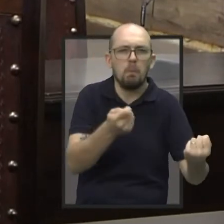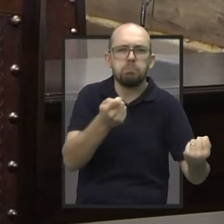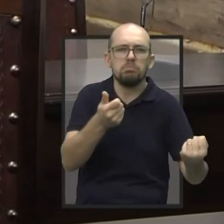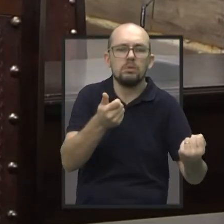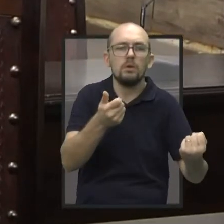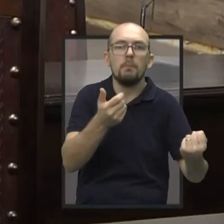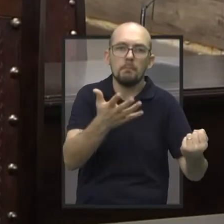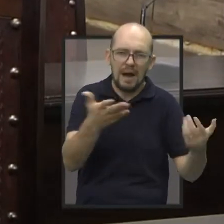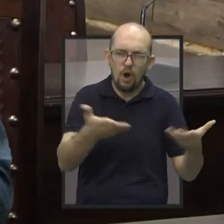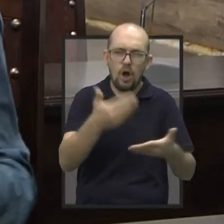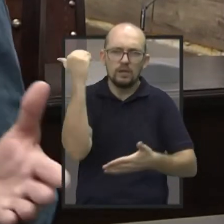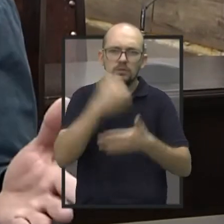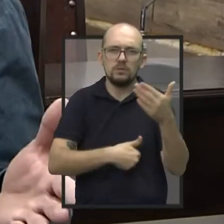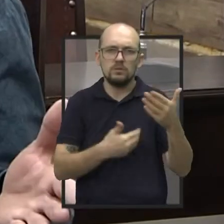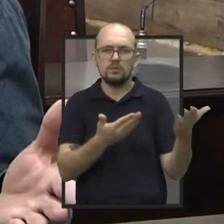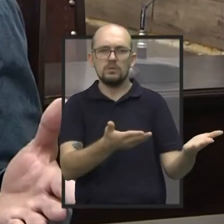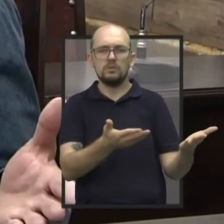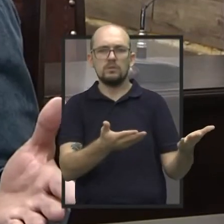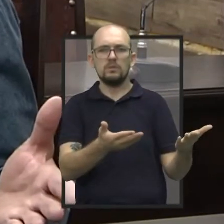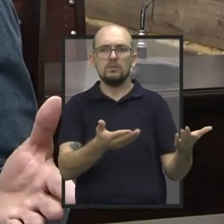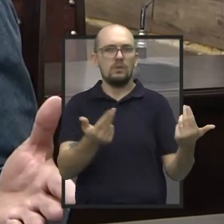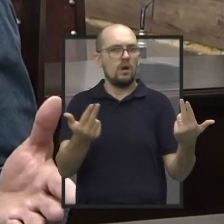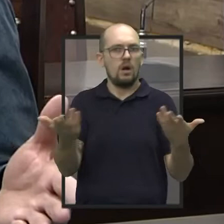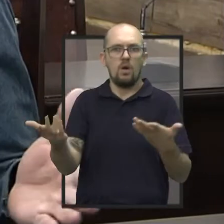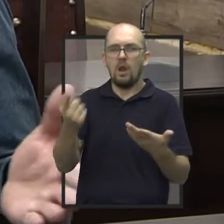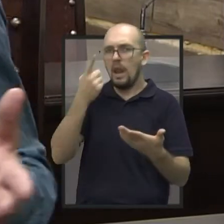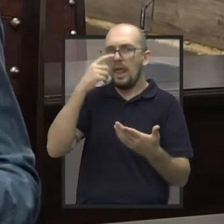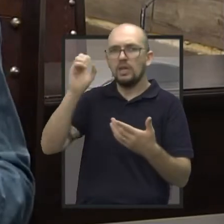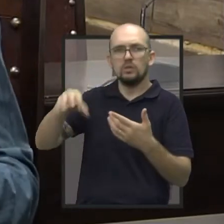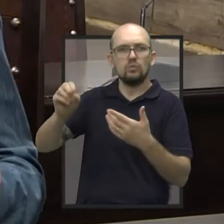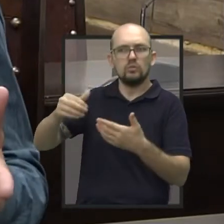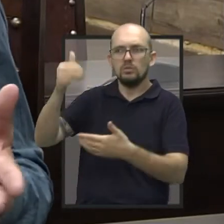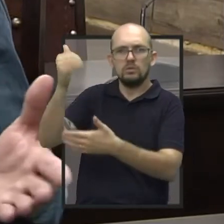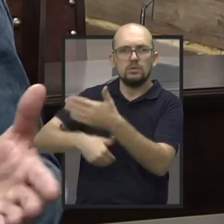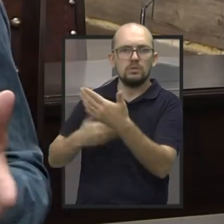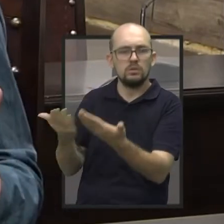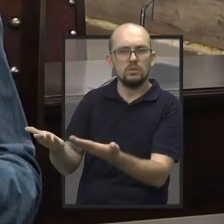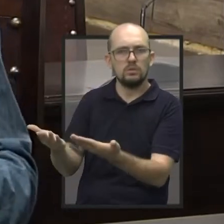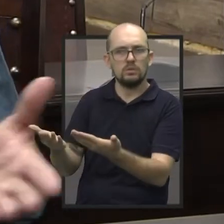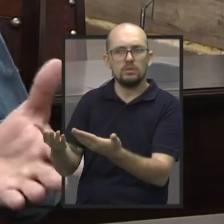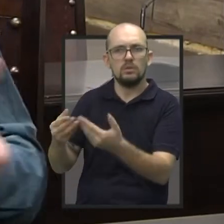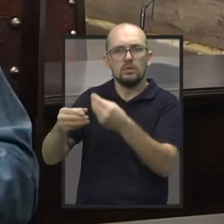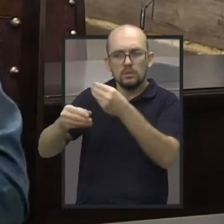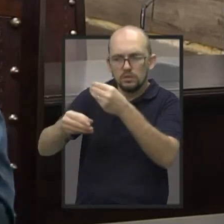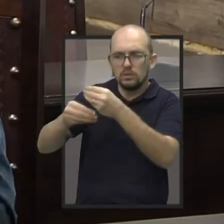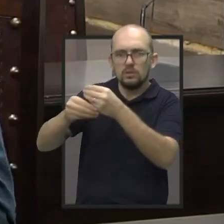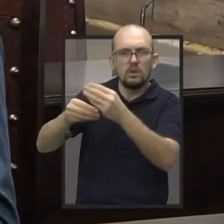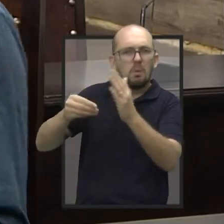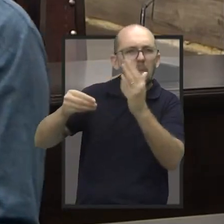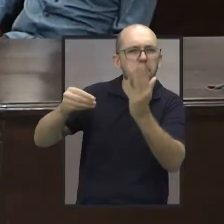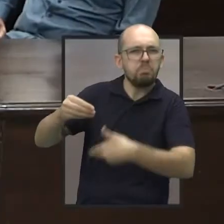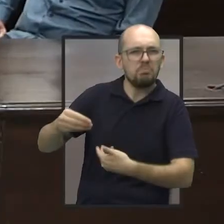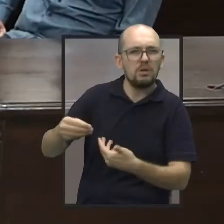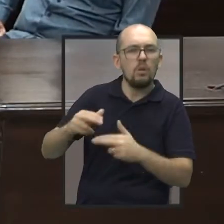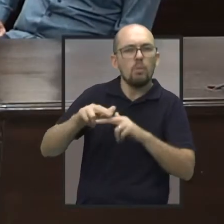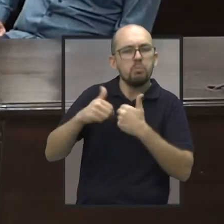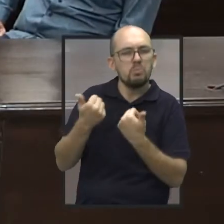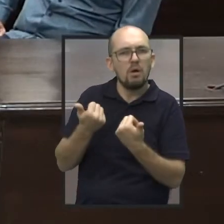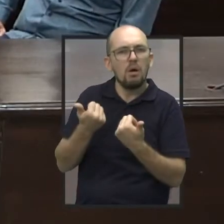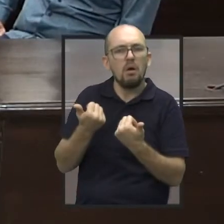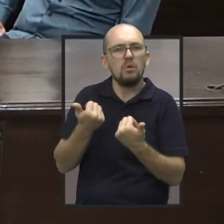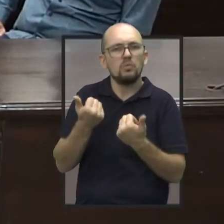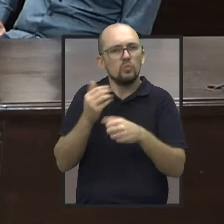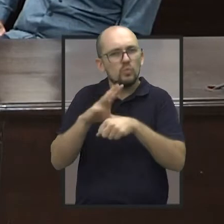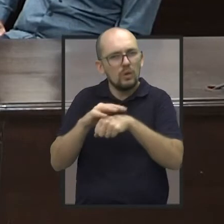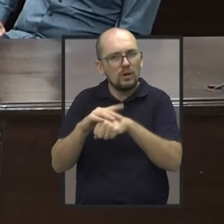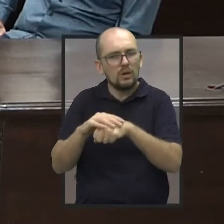contaminação iminente com o pessoal da coleta de lixo. Então, é um absurdo descontar a premiação desse pessoal aí. O senhor fez um